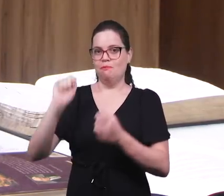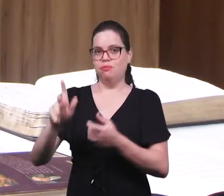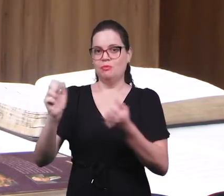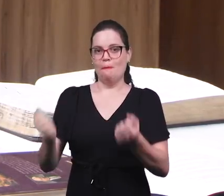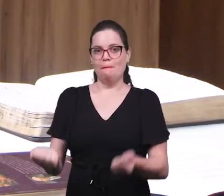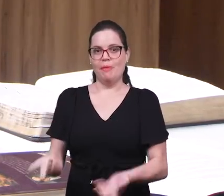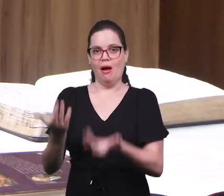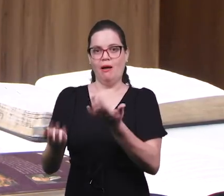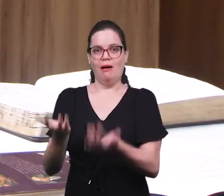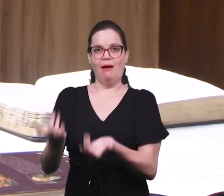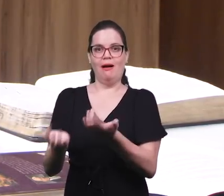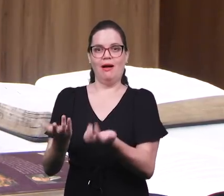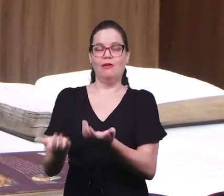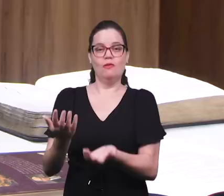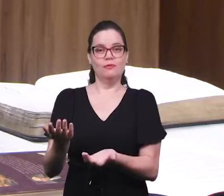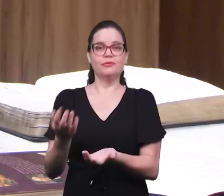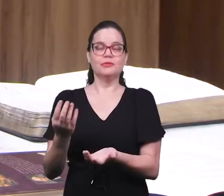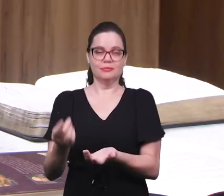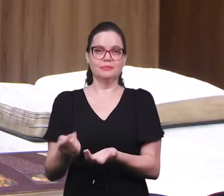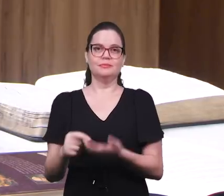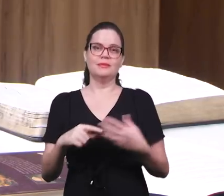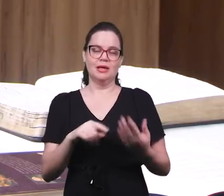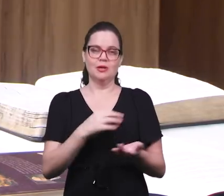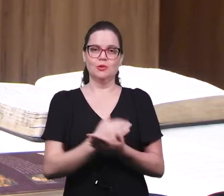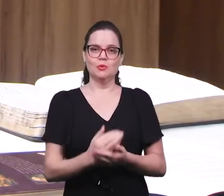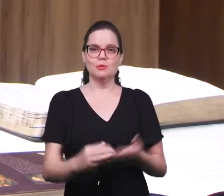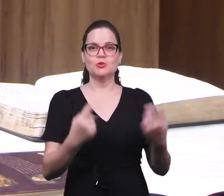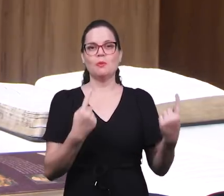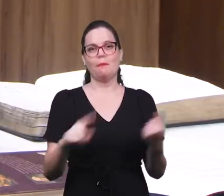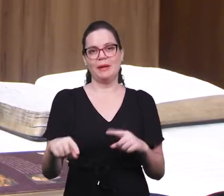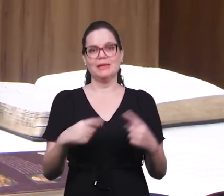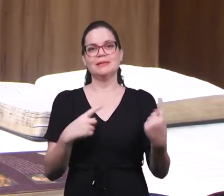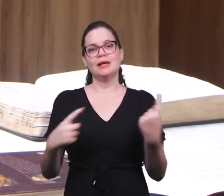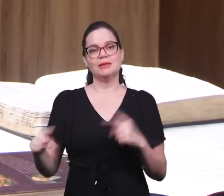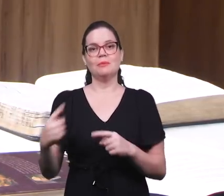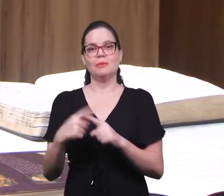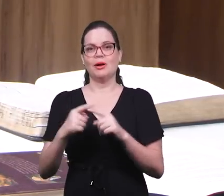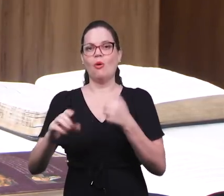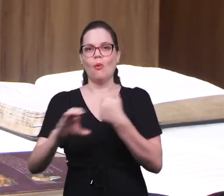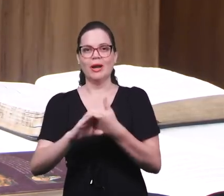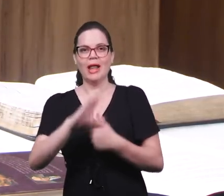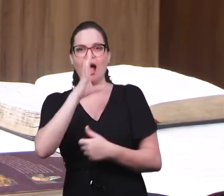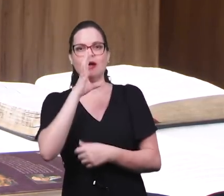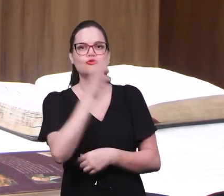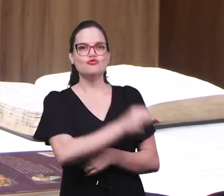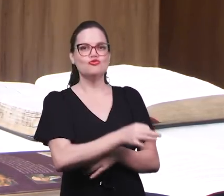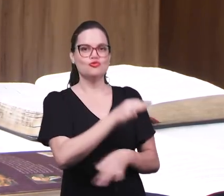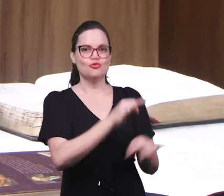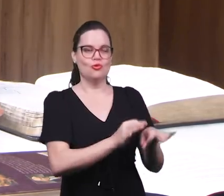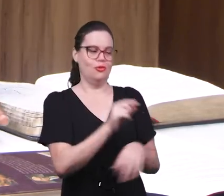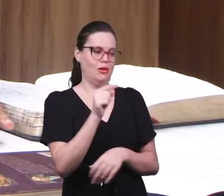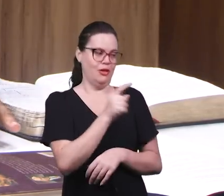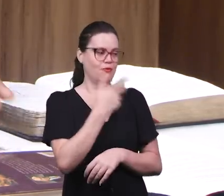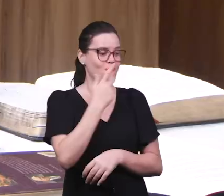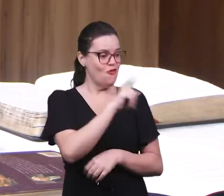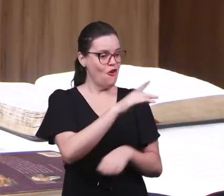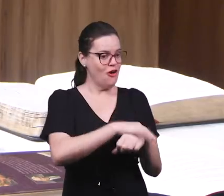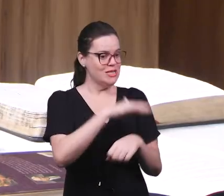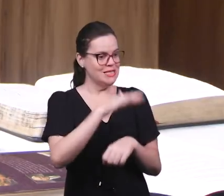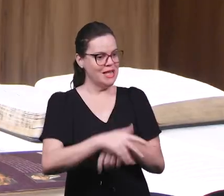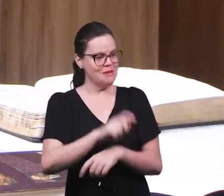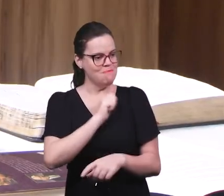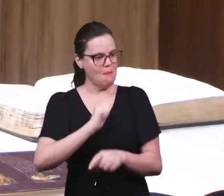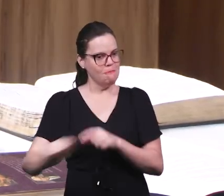começou a perseguição. Eu acho que essa perseguição de Nero, o Serlon, o Antônio Carlos, podia falar algum detalhe a mais, que é interessante lembrar o